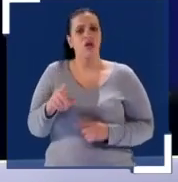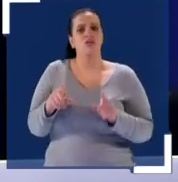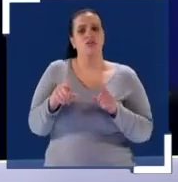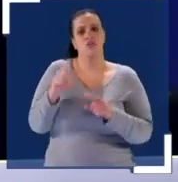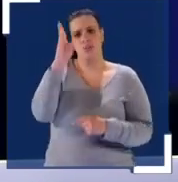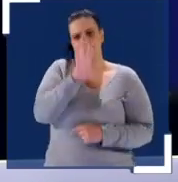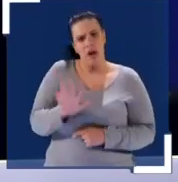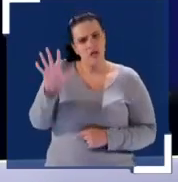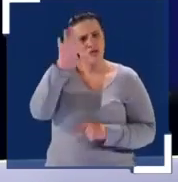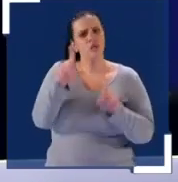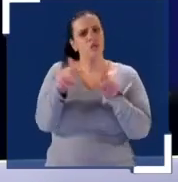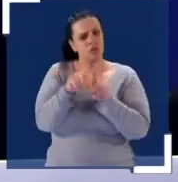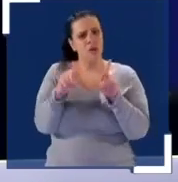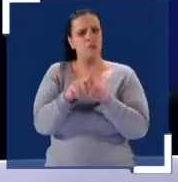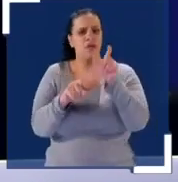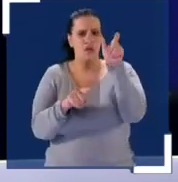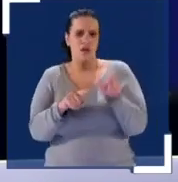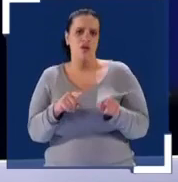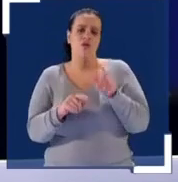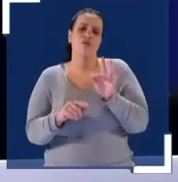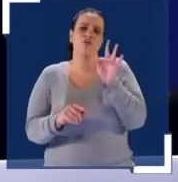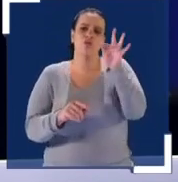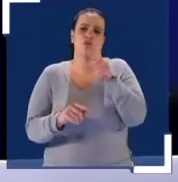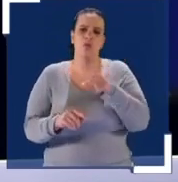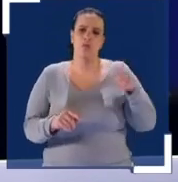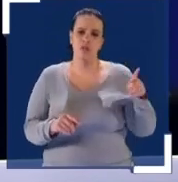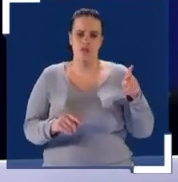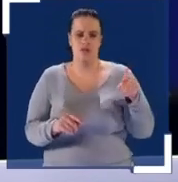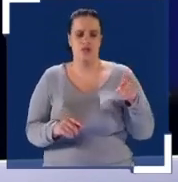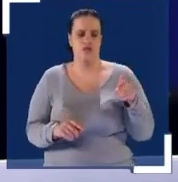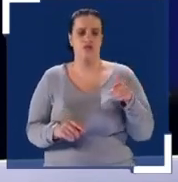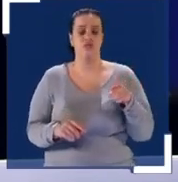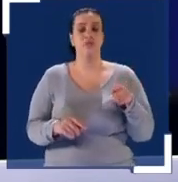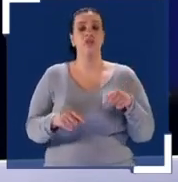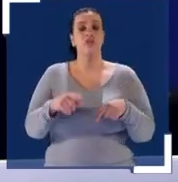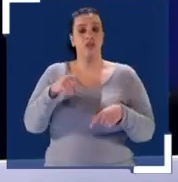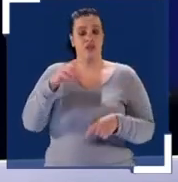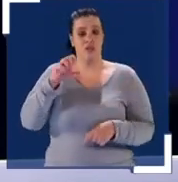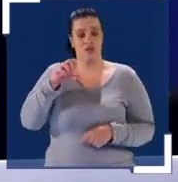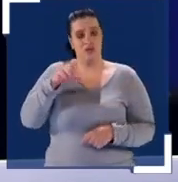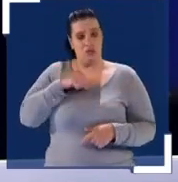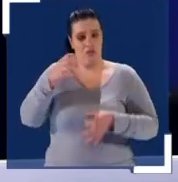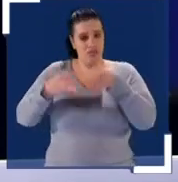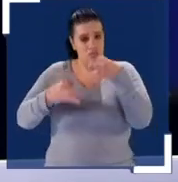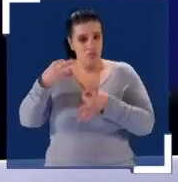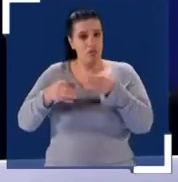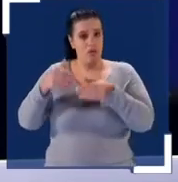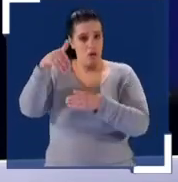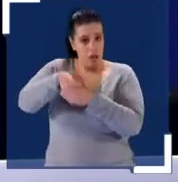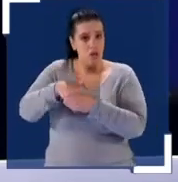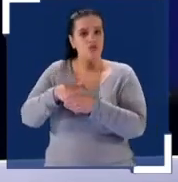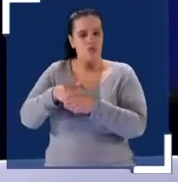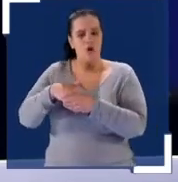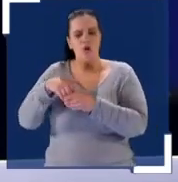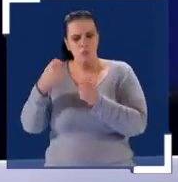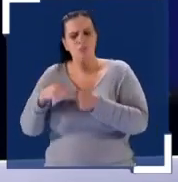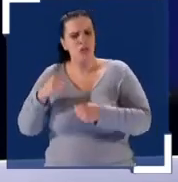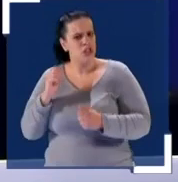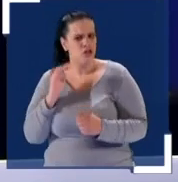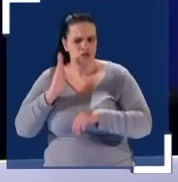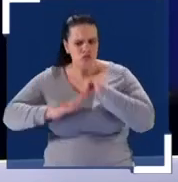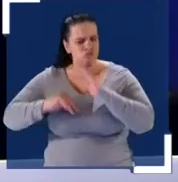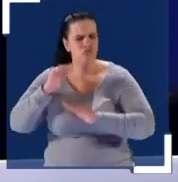Brasil afora, e o próprio presidente da República, o futuro presidente da República. O Tribunal Superior Eleitoral deve ter uma ação